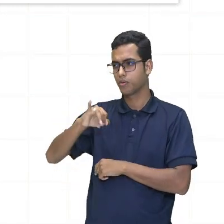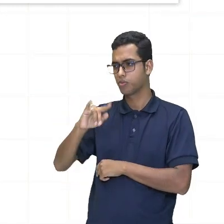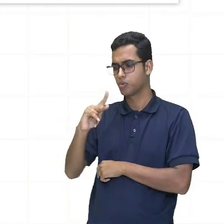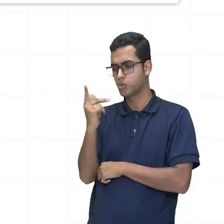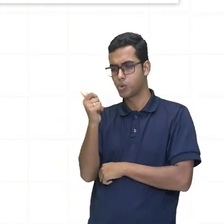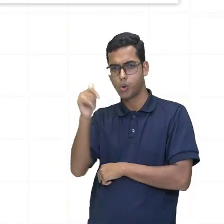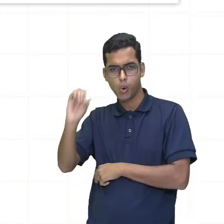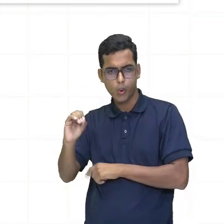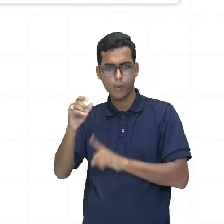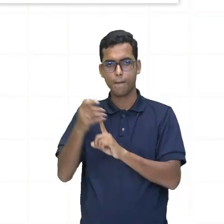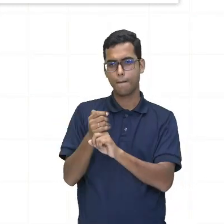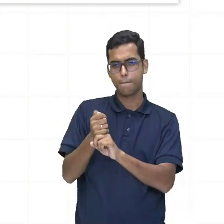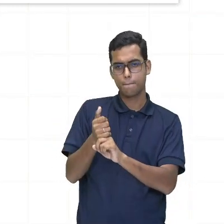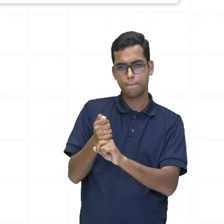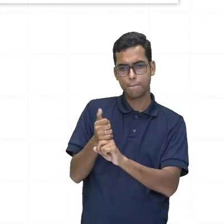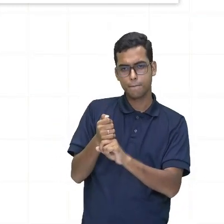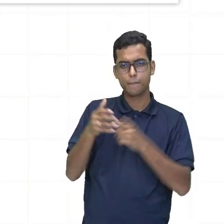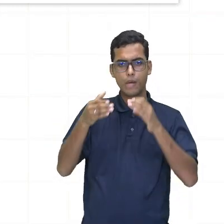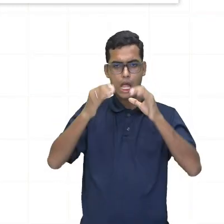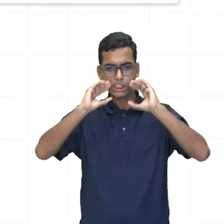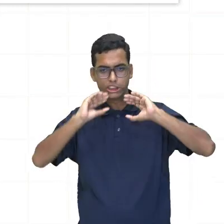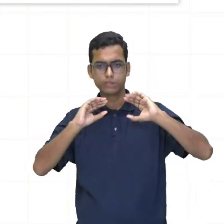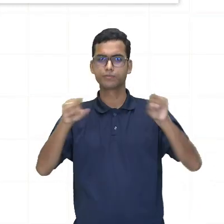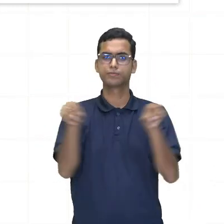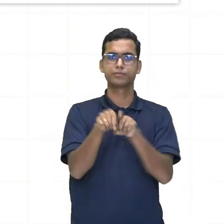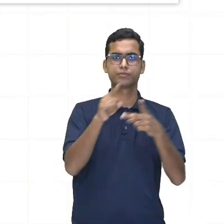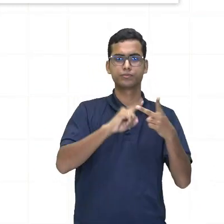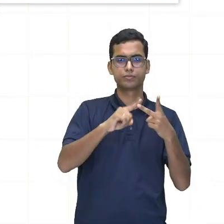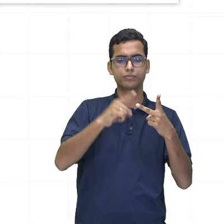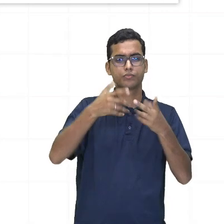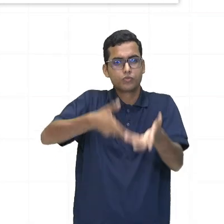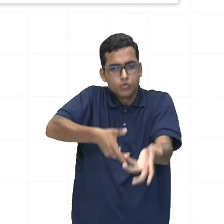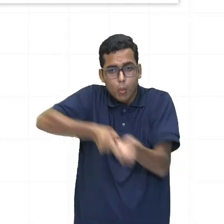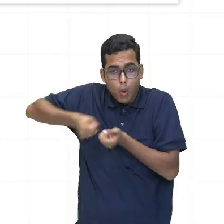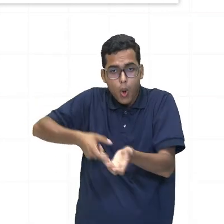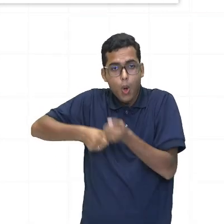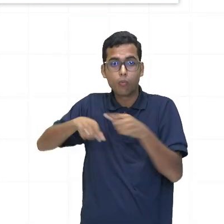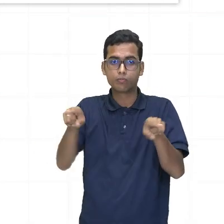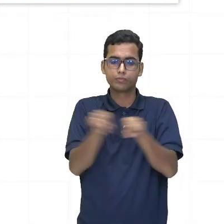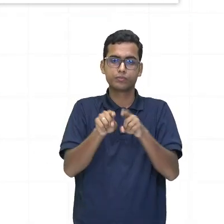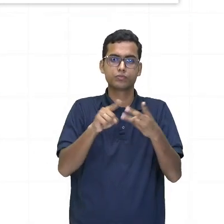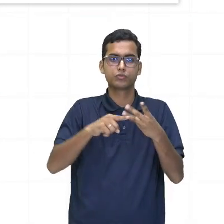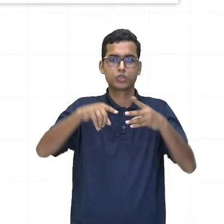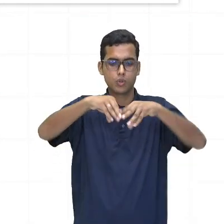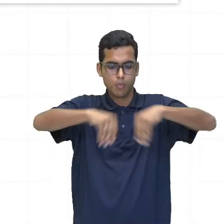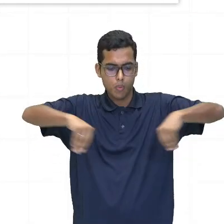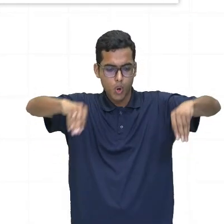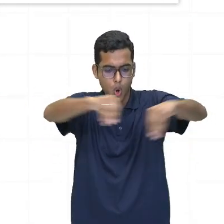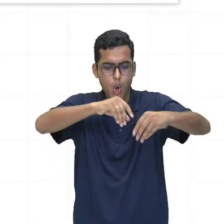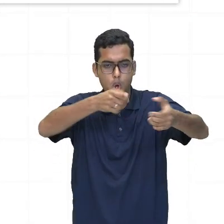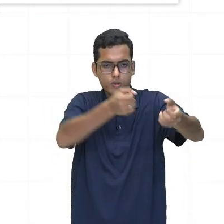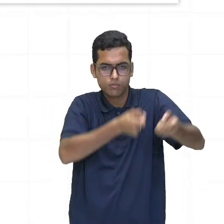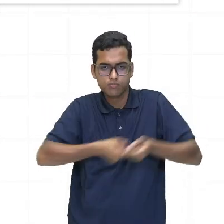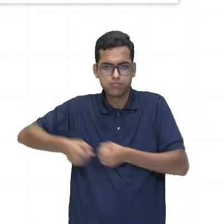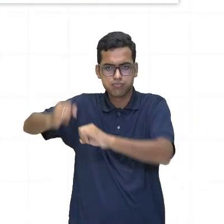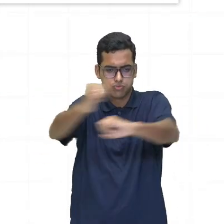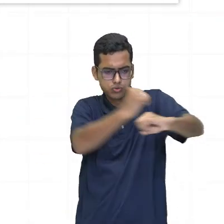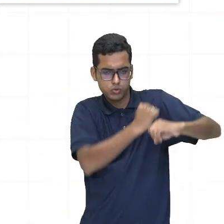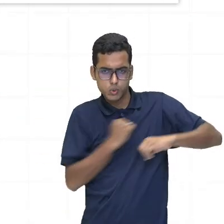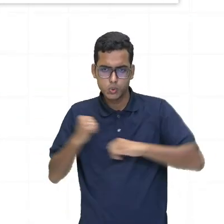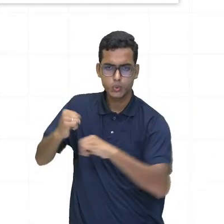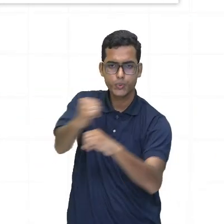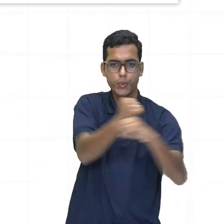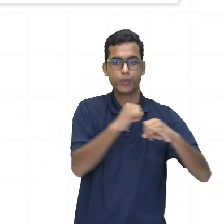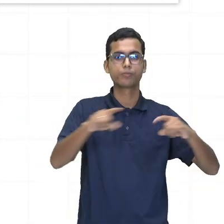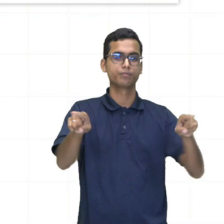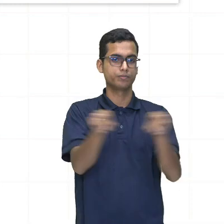também a produção de farinha e a coleta de castanha e açaí. É importante nós lembrarmos que a mandioca ele é